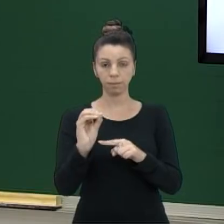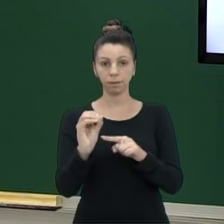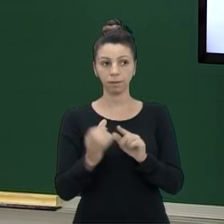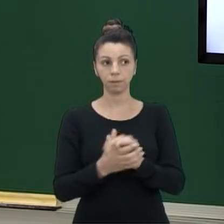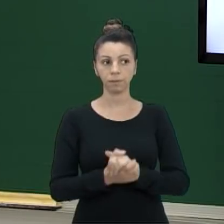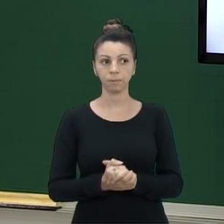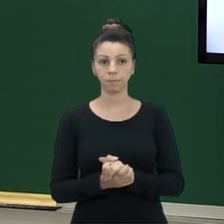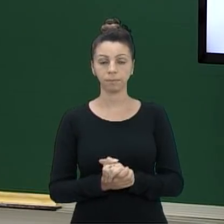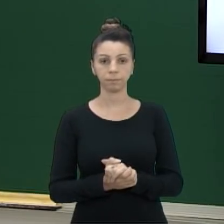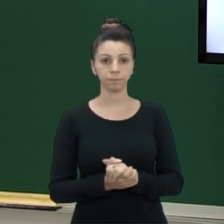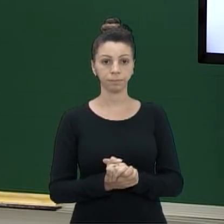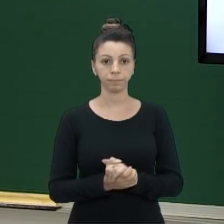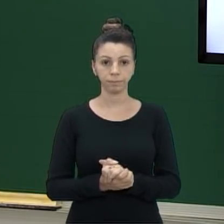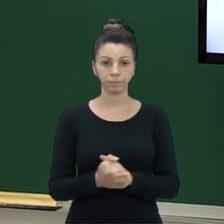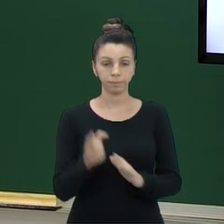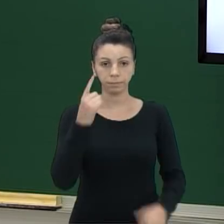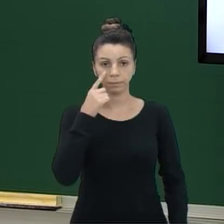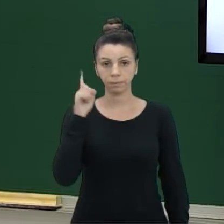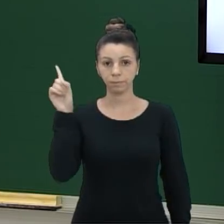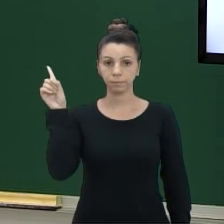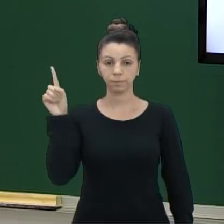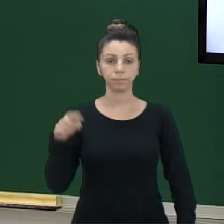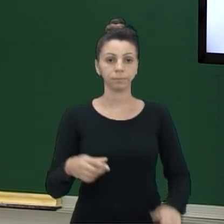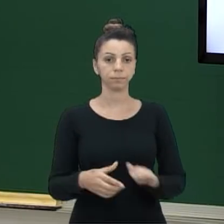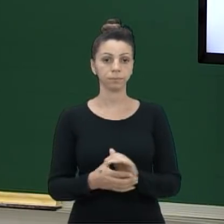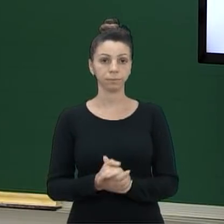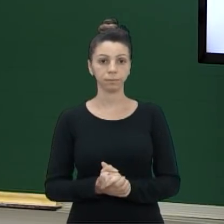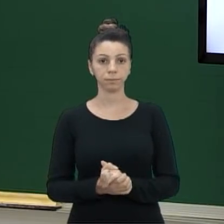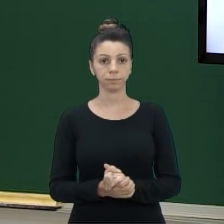valor por 10.